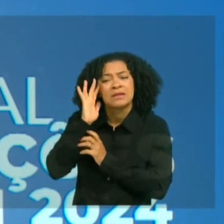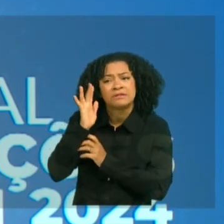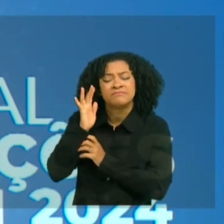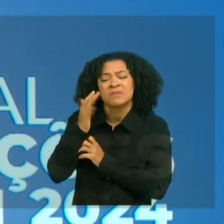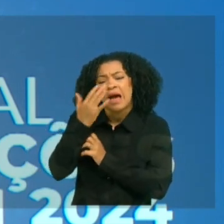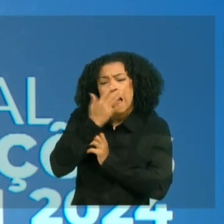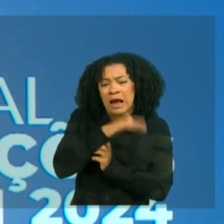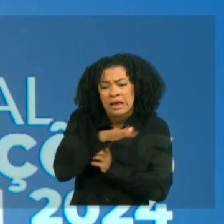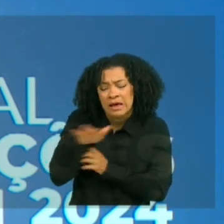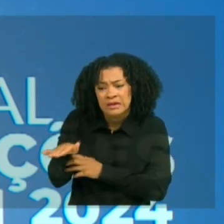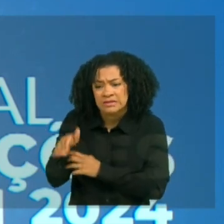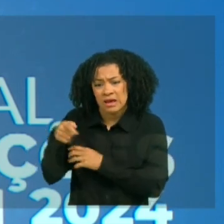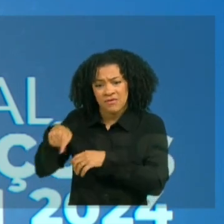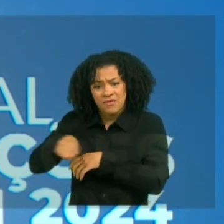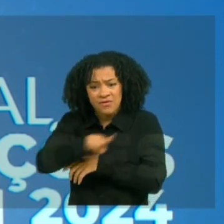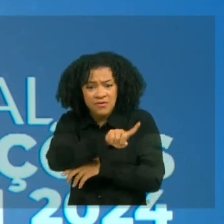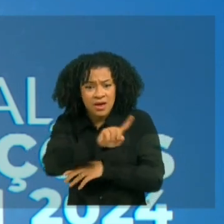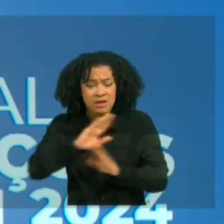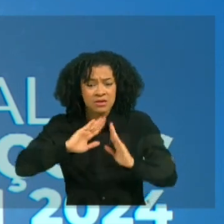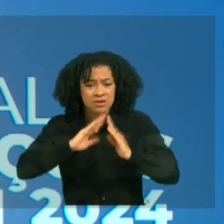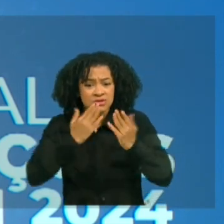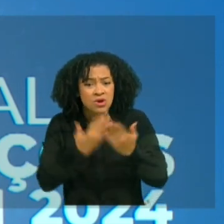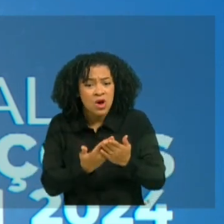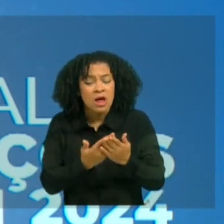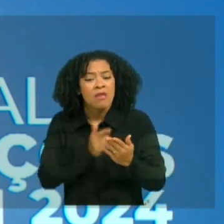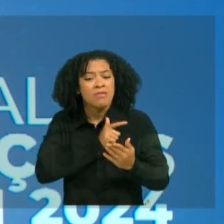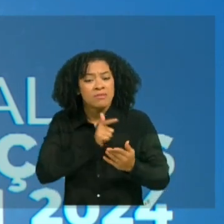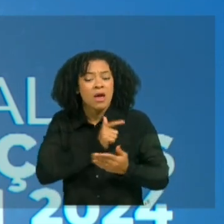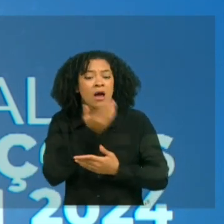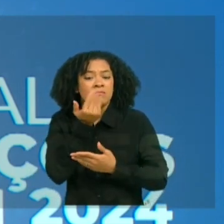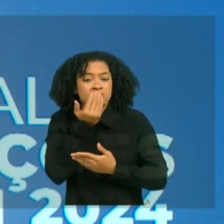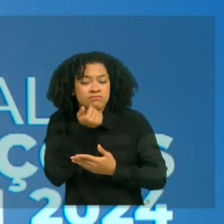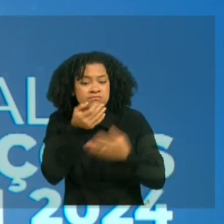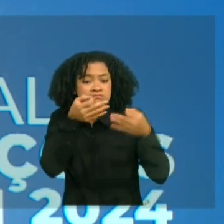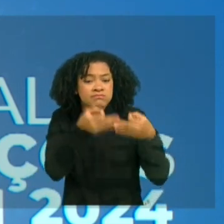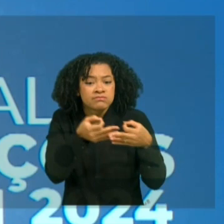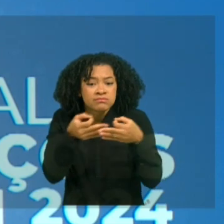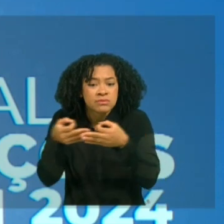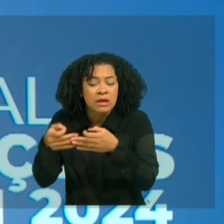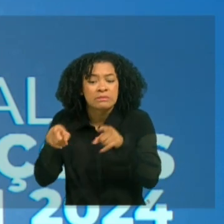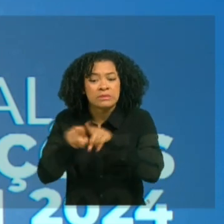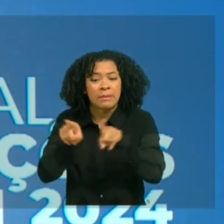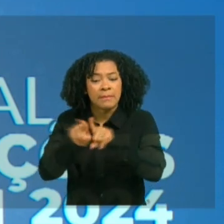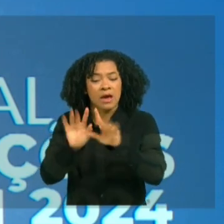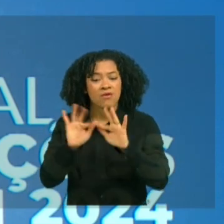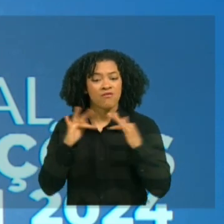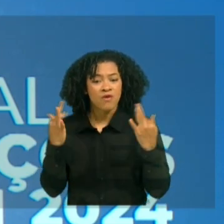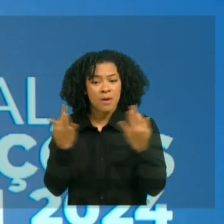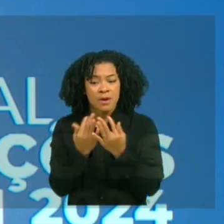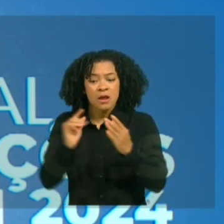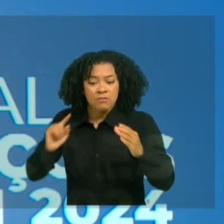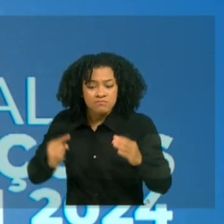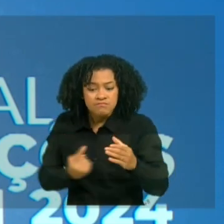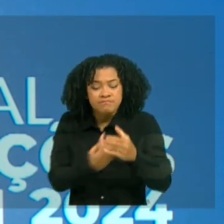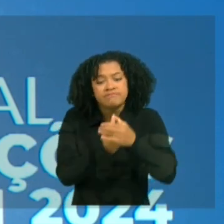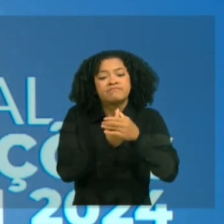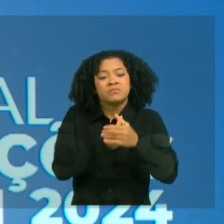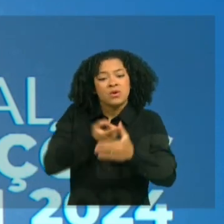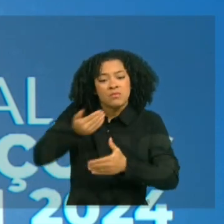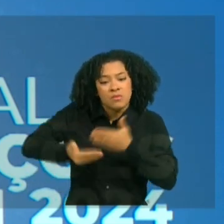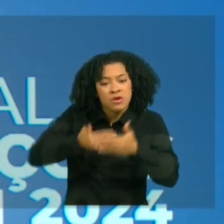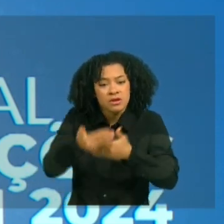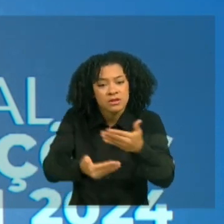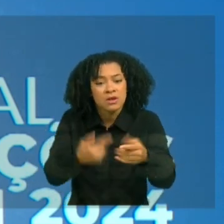ten uma Alimentação adequada lá dentro e que a família também seja envolvida nesse processo Porque